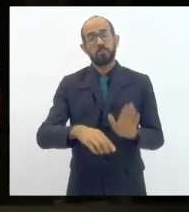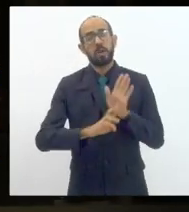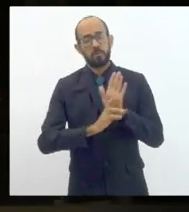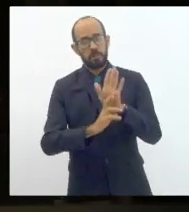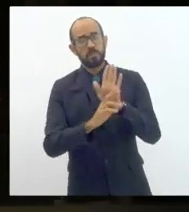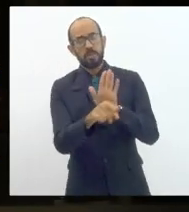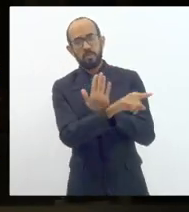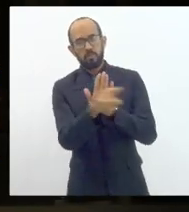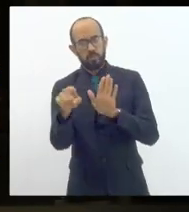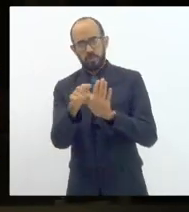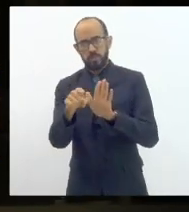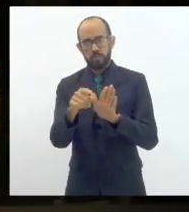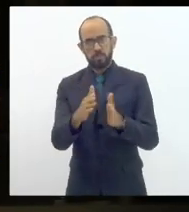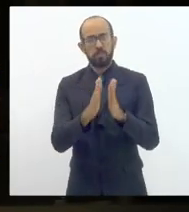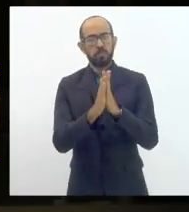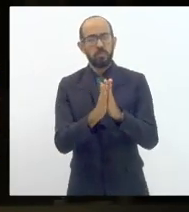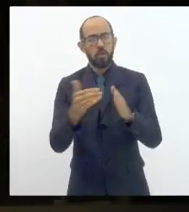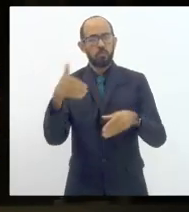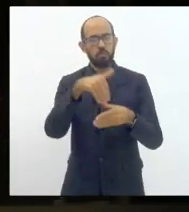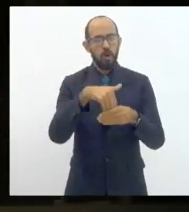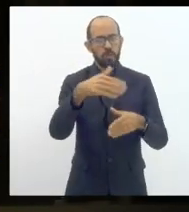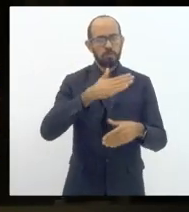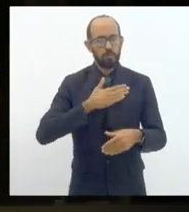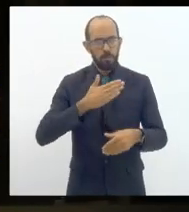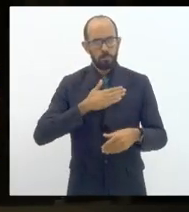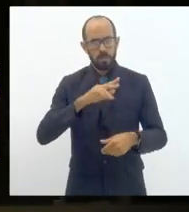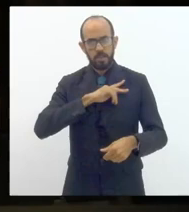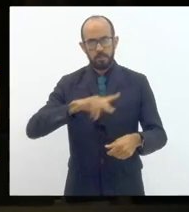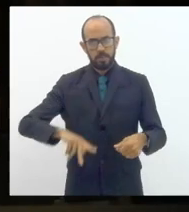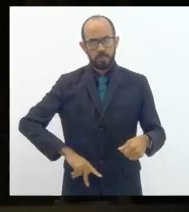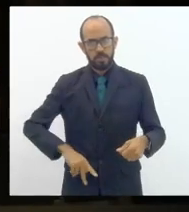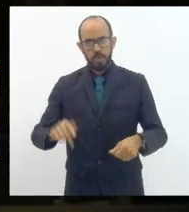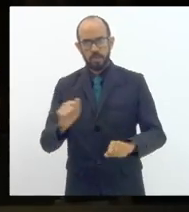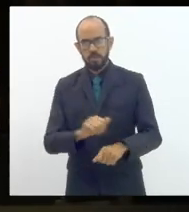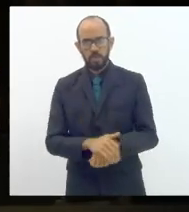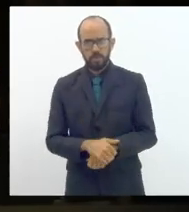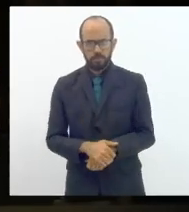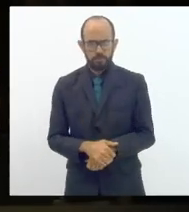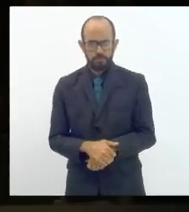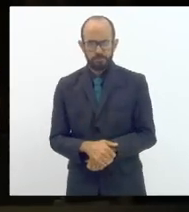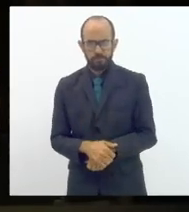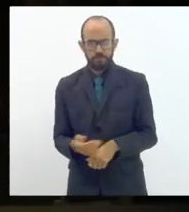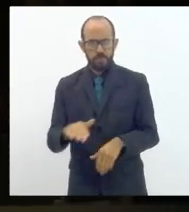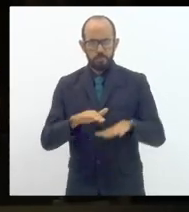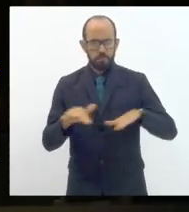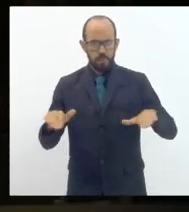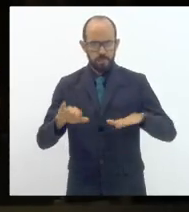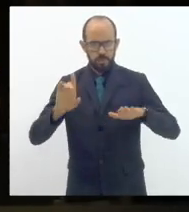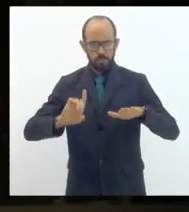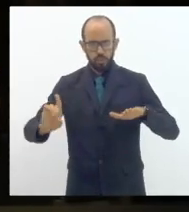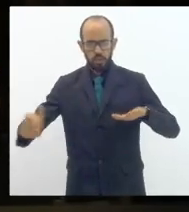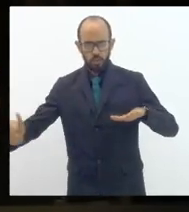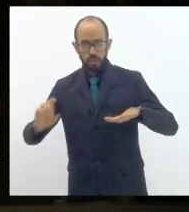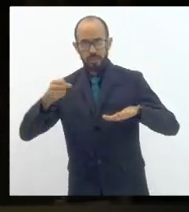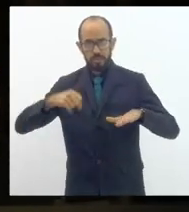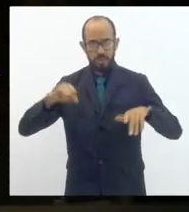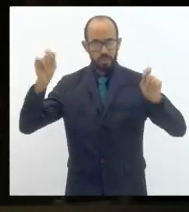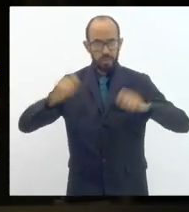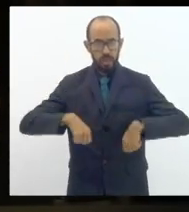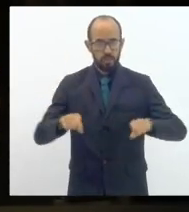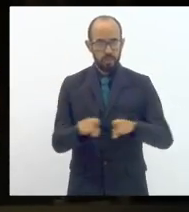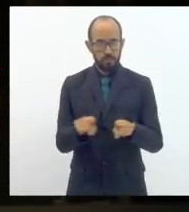muito que vocês votassem em mim, me colocassem na presidência da mesa, diretora, e, se possível,